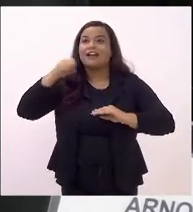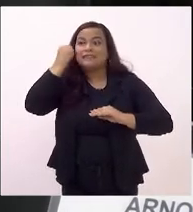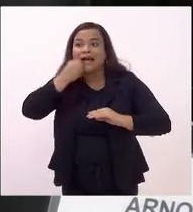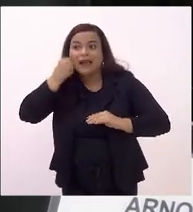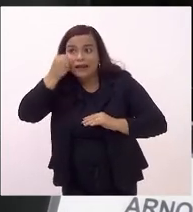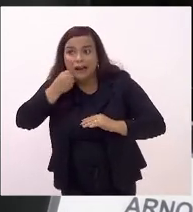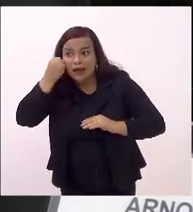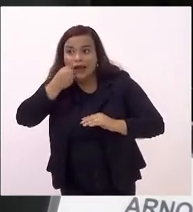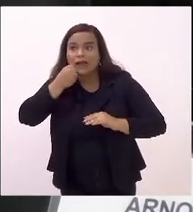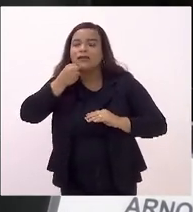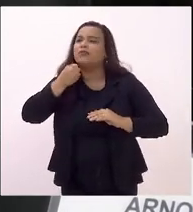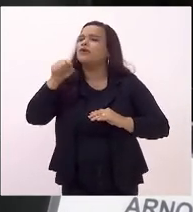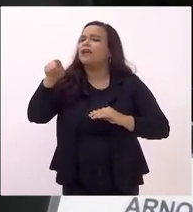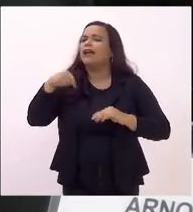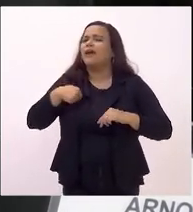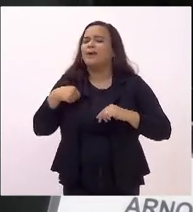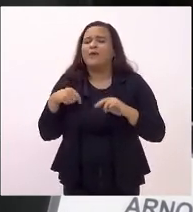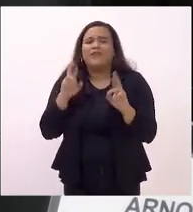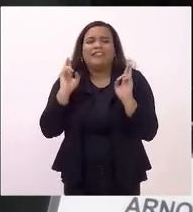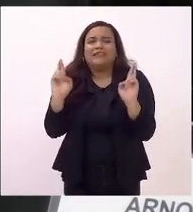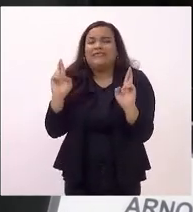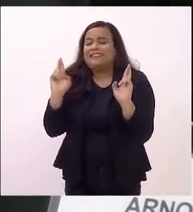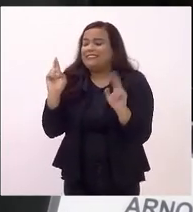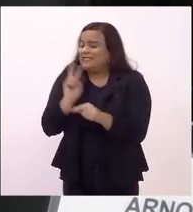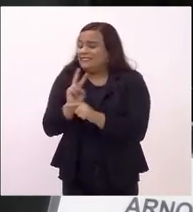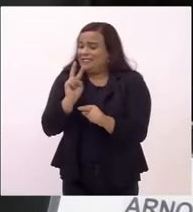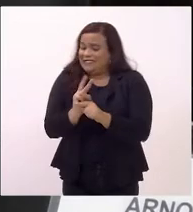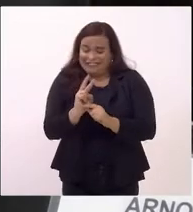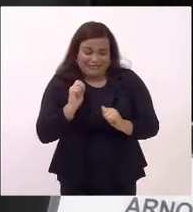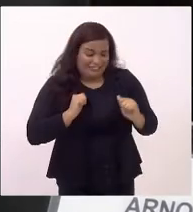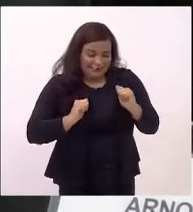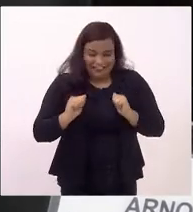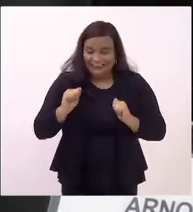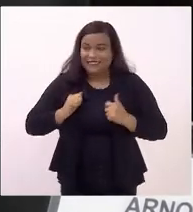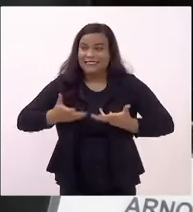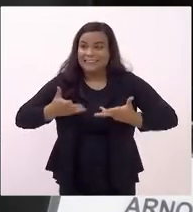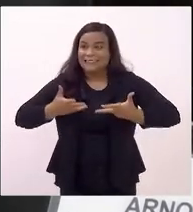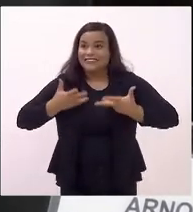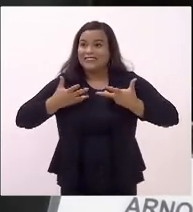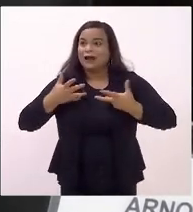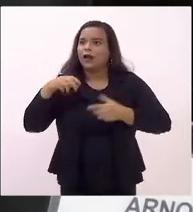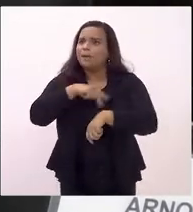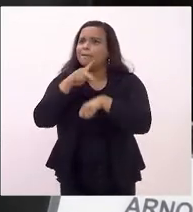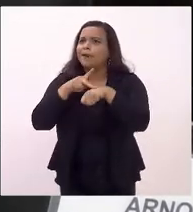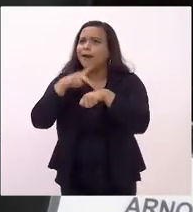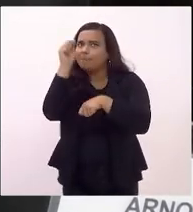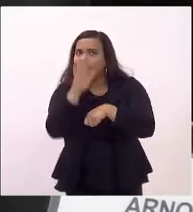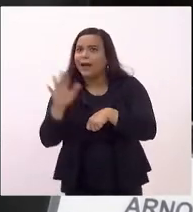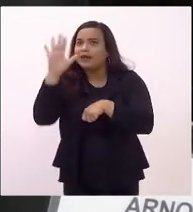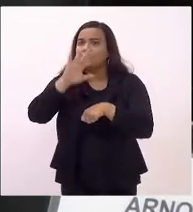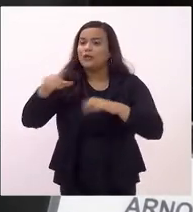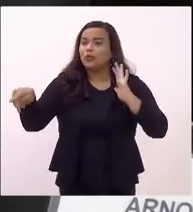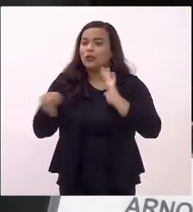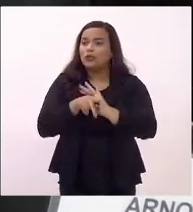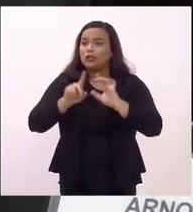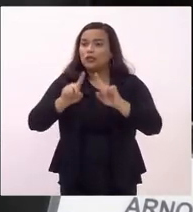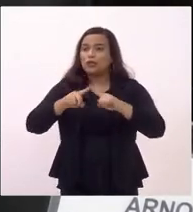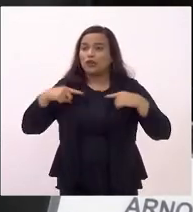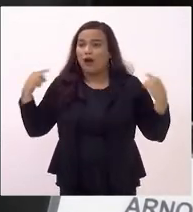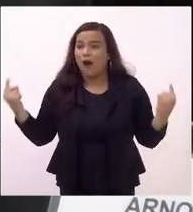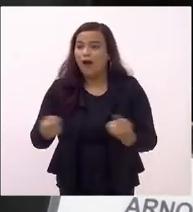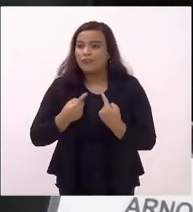me enche de esperança. Esperança nesse país que é nosso, que, apesar de todas